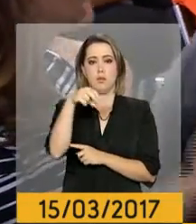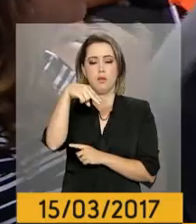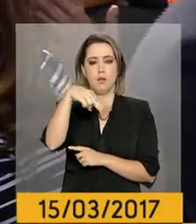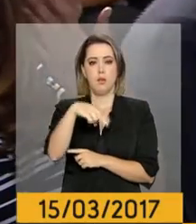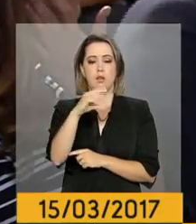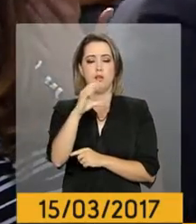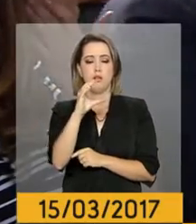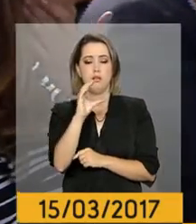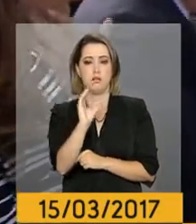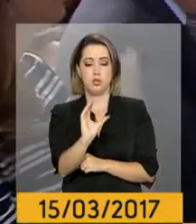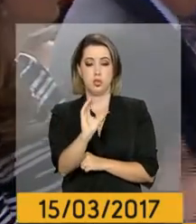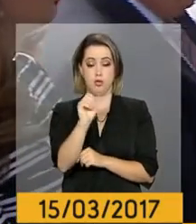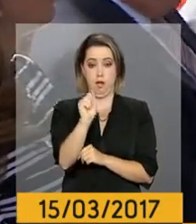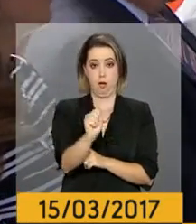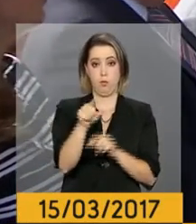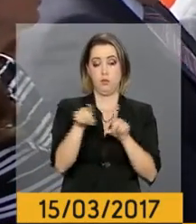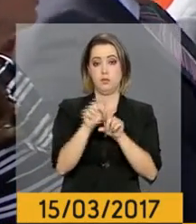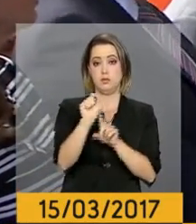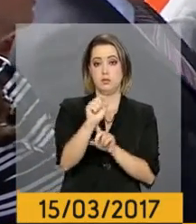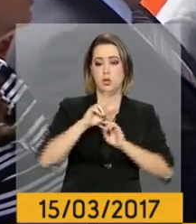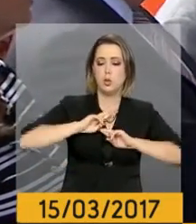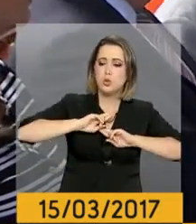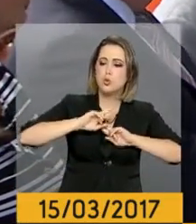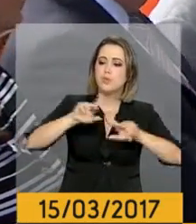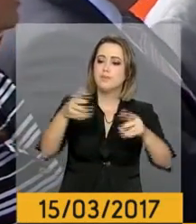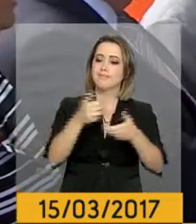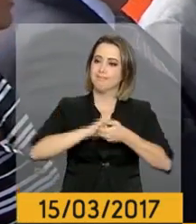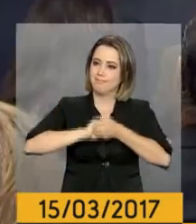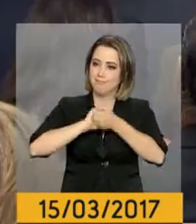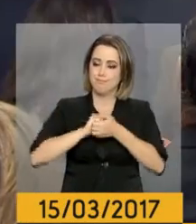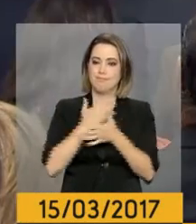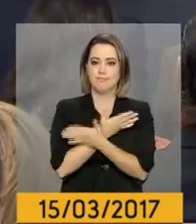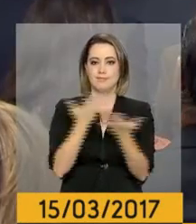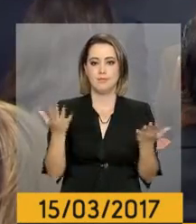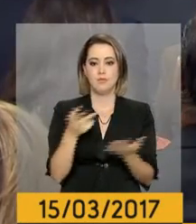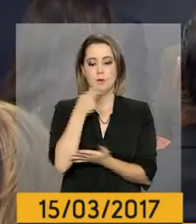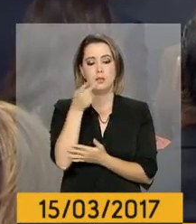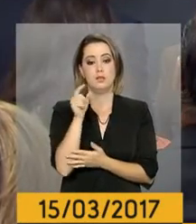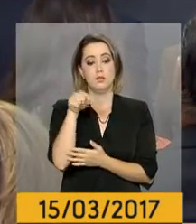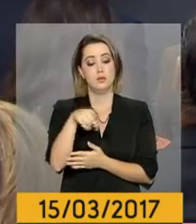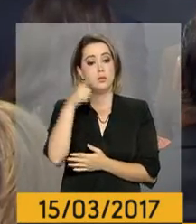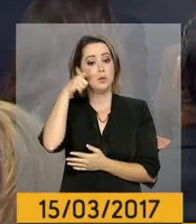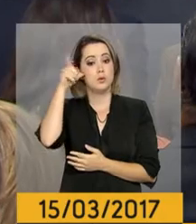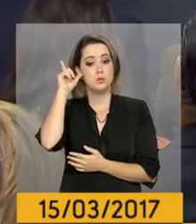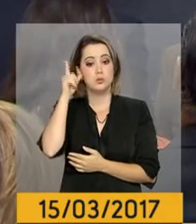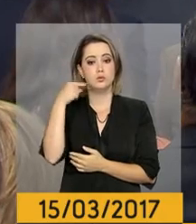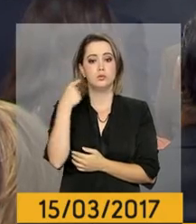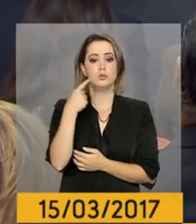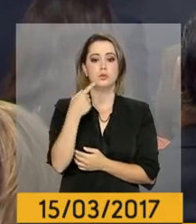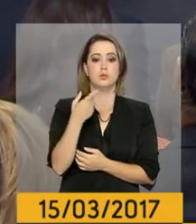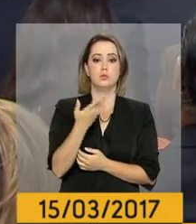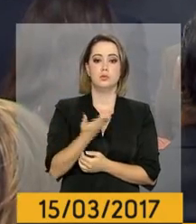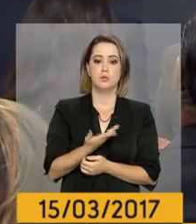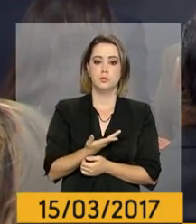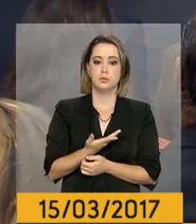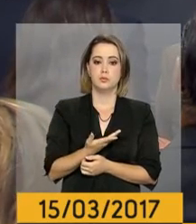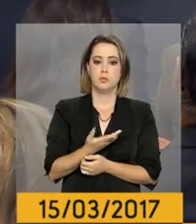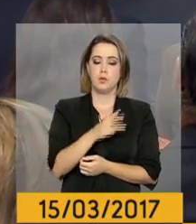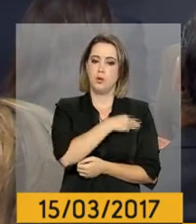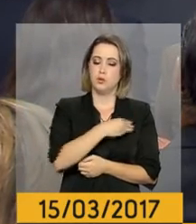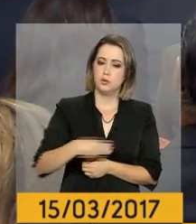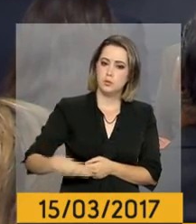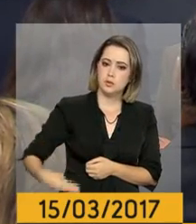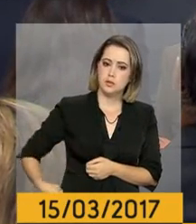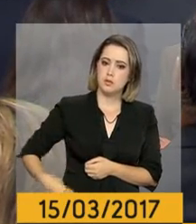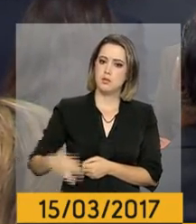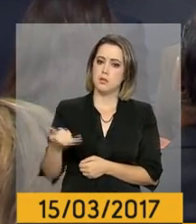complementar a todos e dizer que ontem mesmo quando o ministro é o de